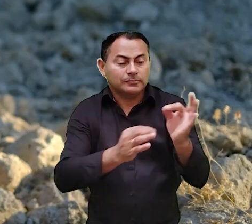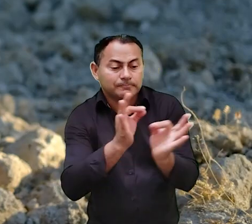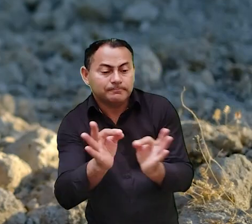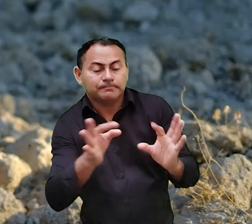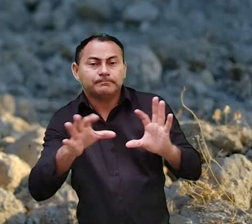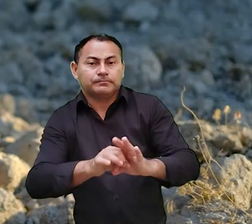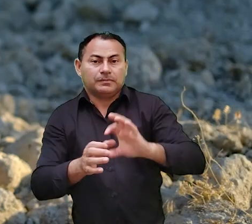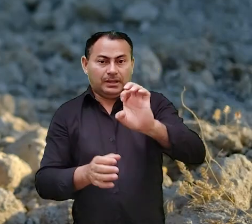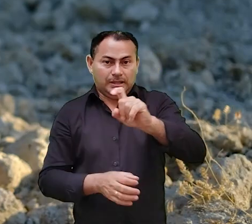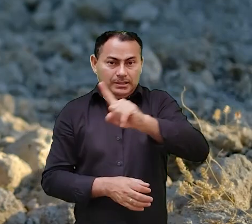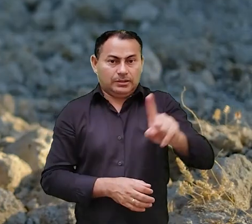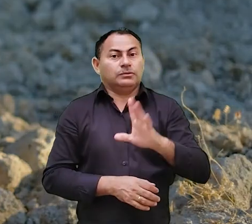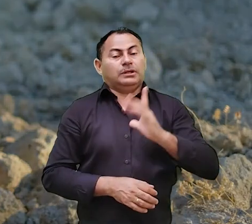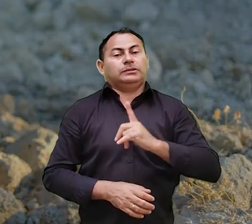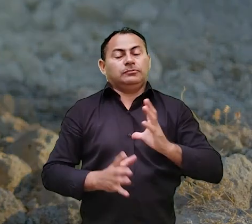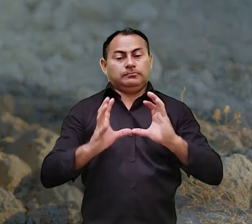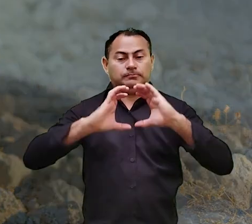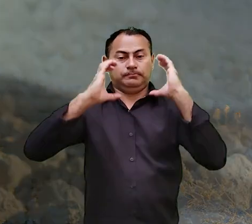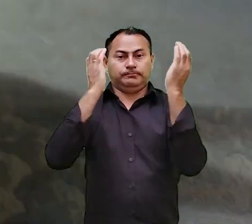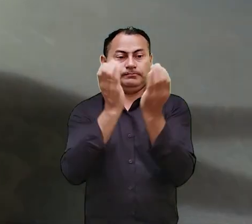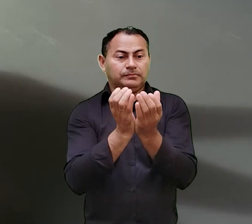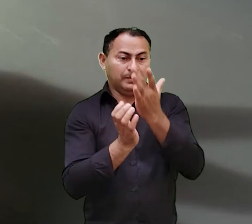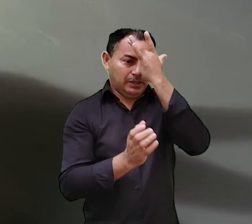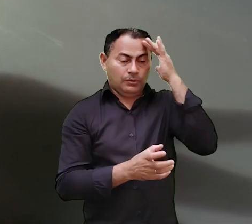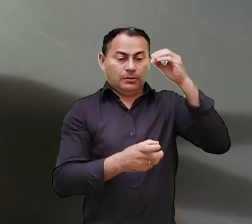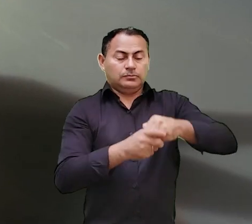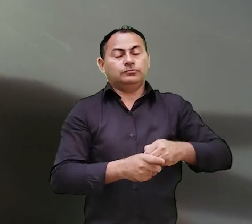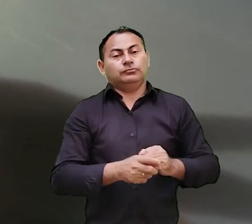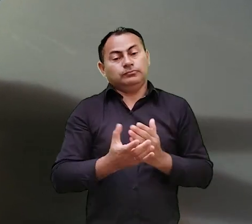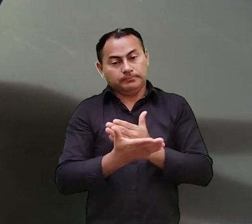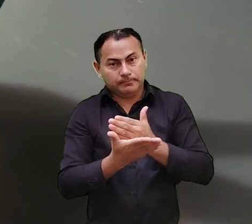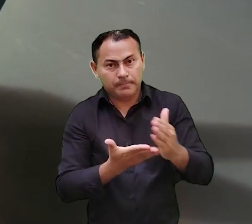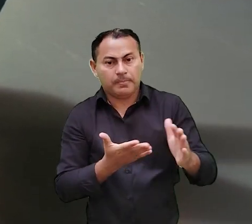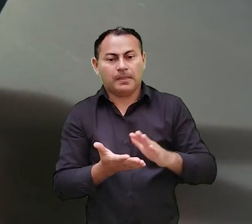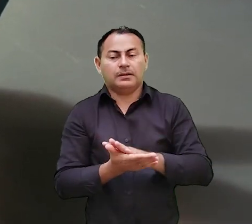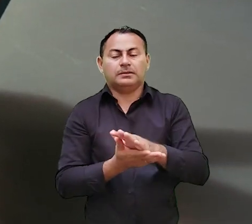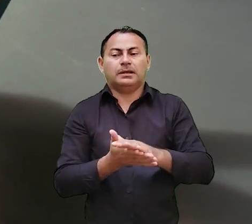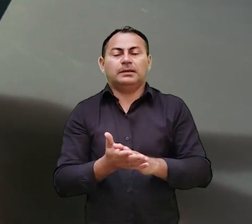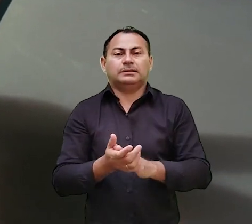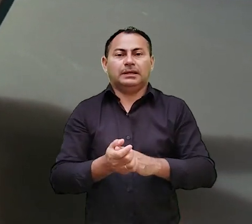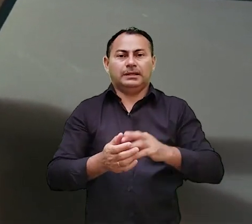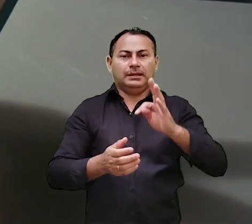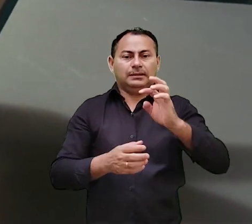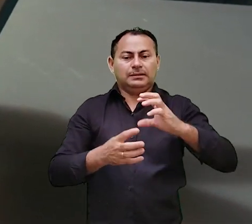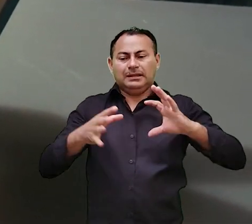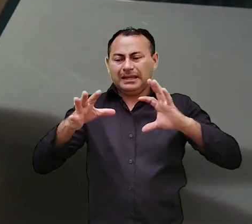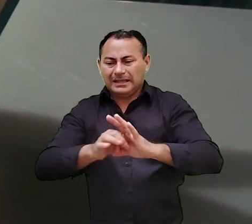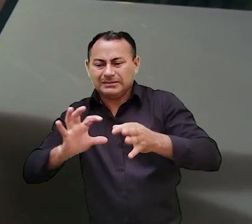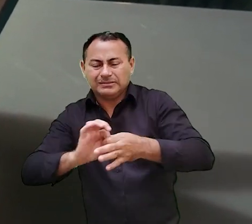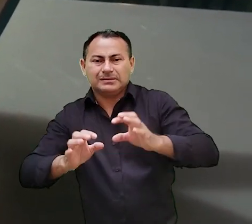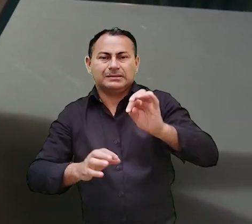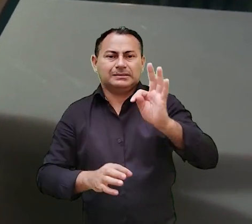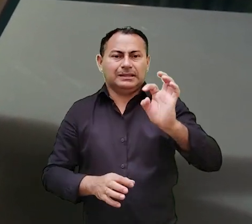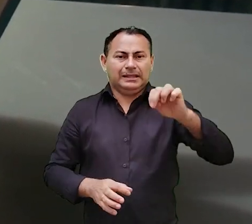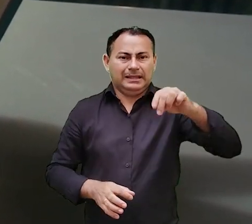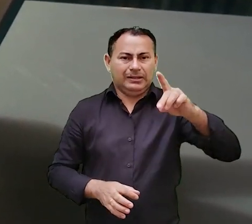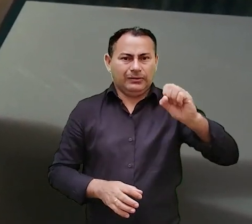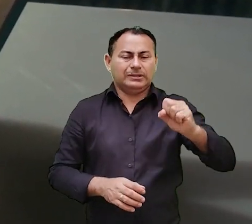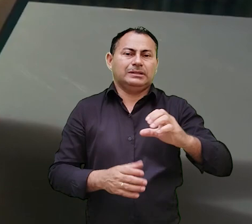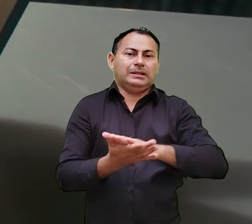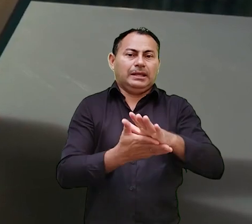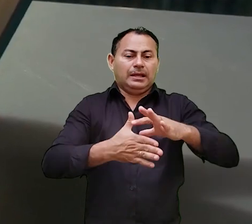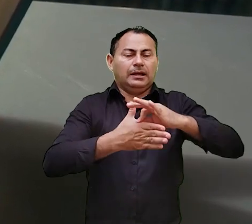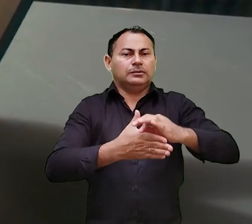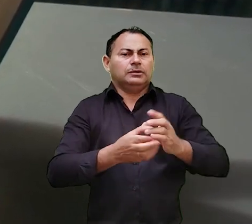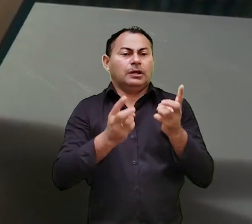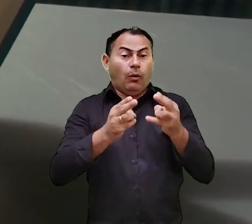formando esqueletos. Ezequiel já tinha uma congregação de esqueletos galopantes, sem tendões nem carne. Como tantas